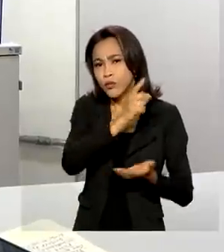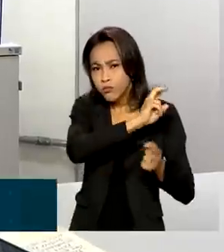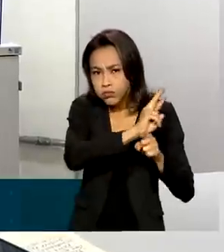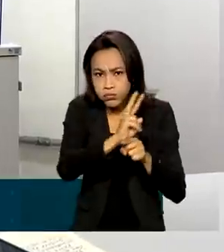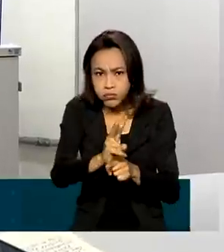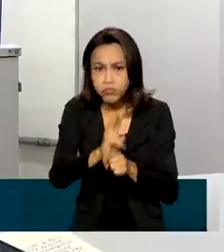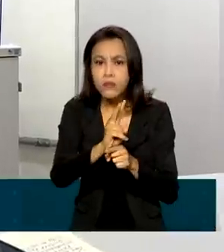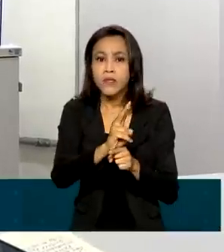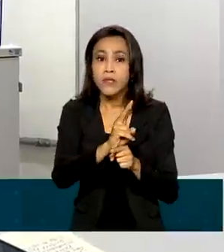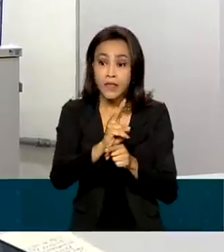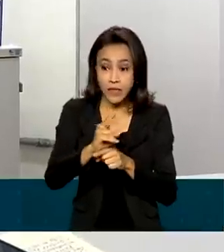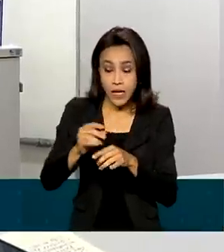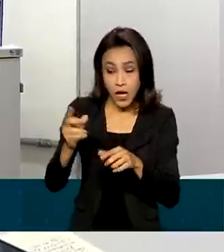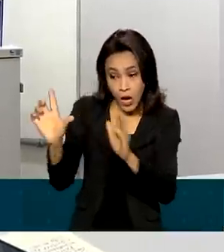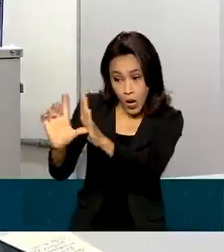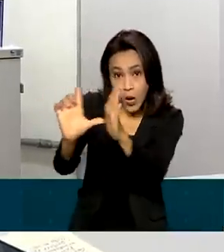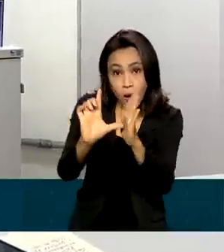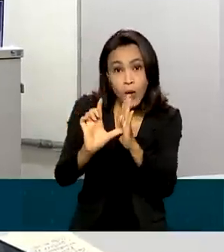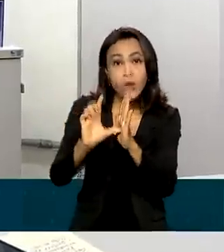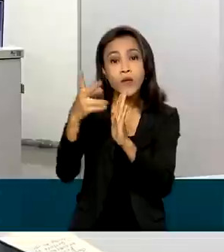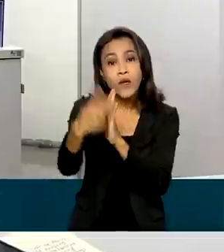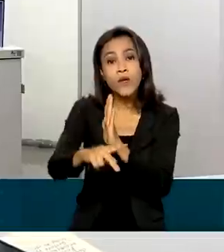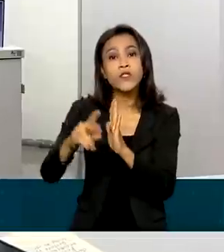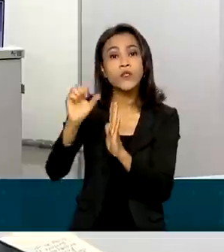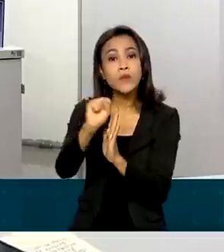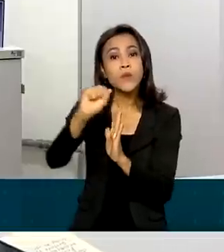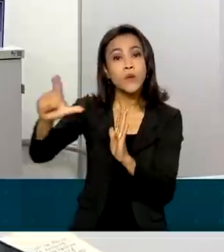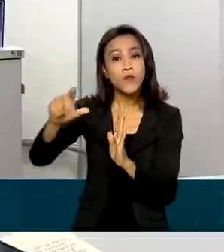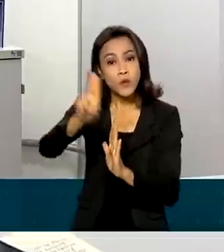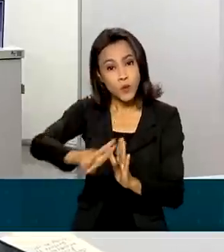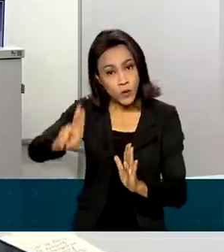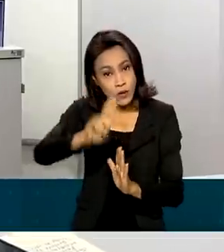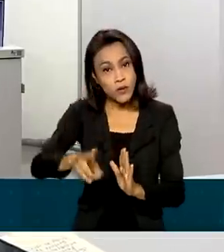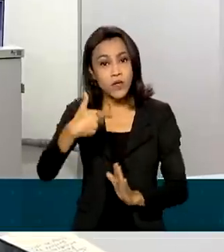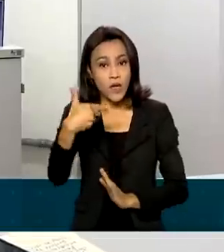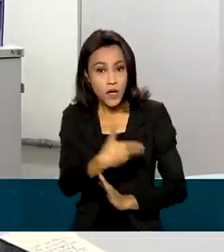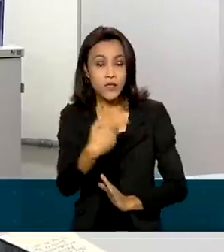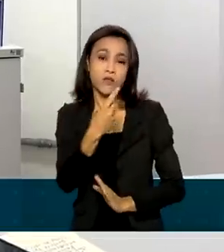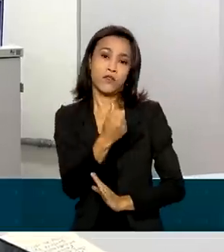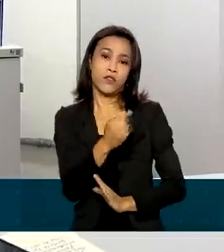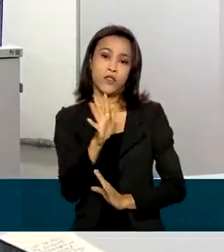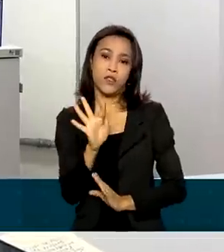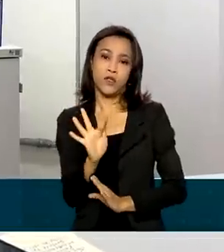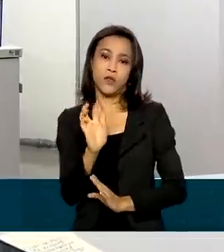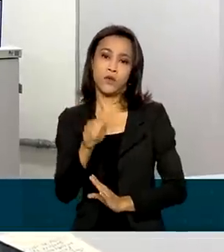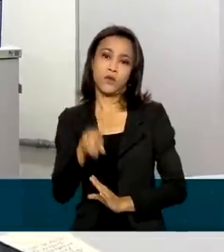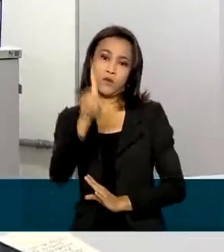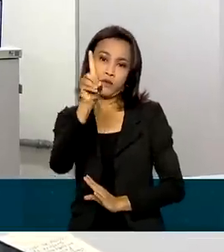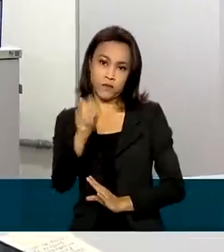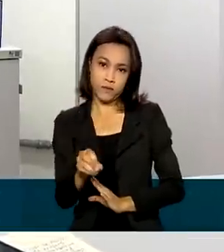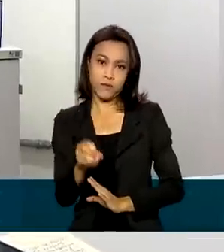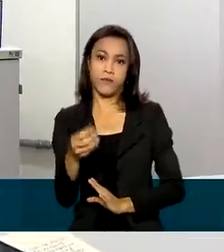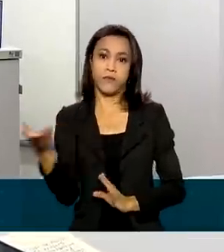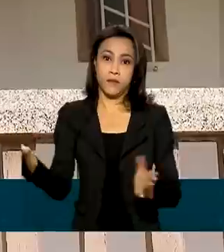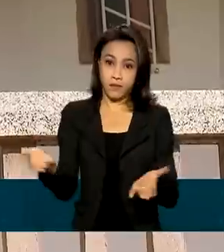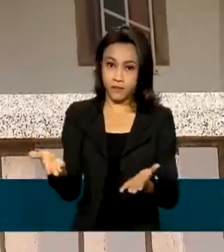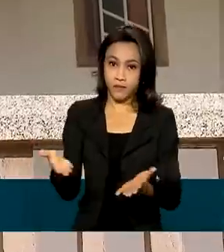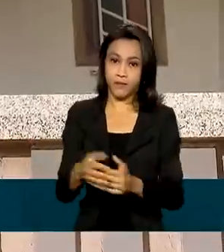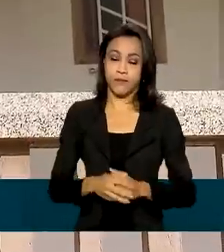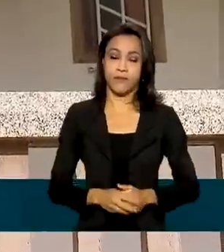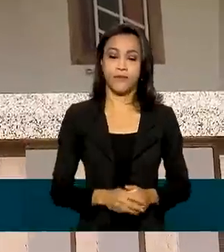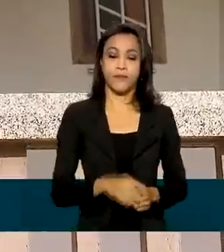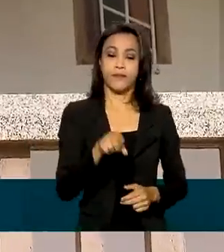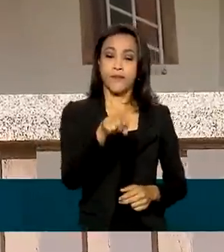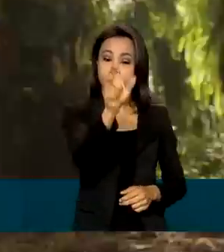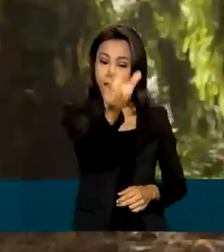primeira loja de São Luís por esse recurso do fmr que foi a loja da coala que hoje a nossa Matriz